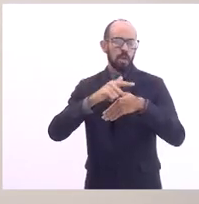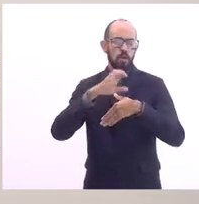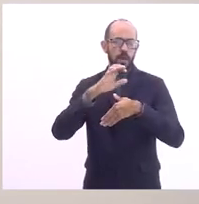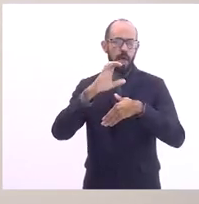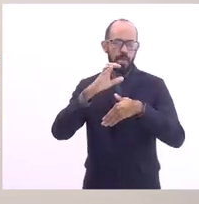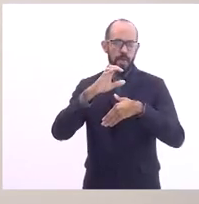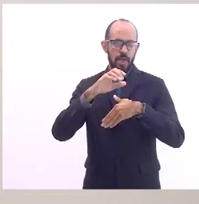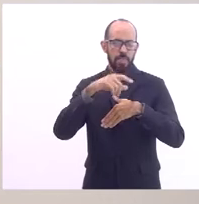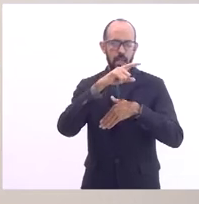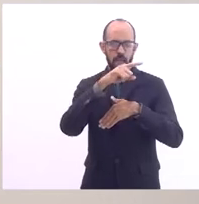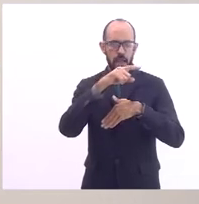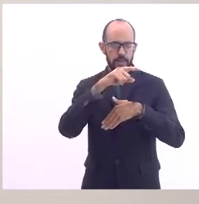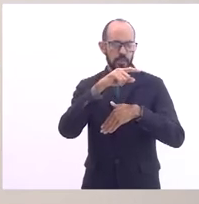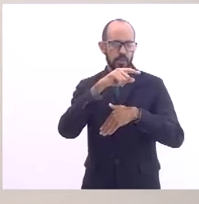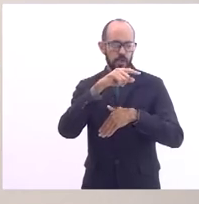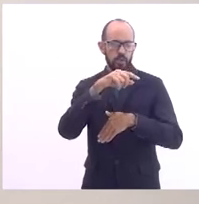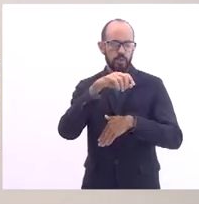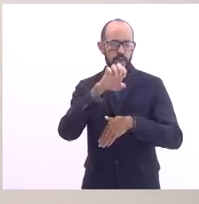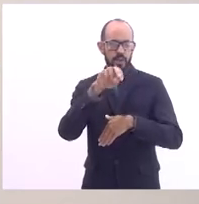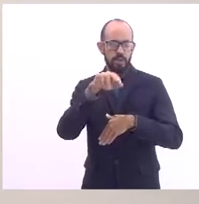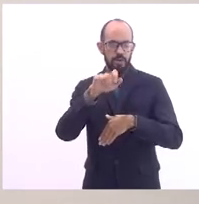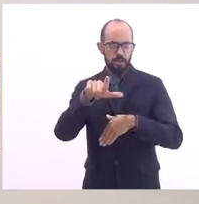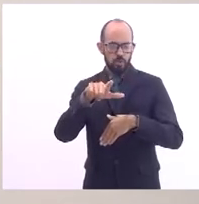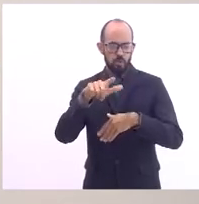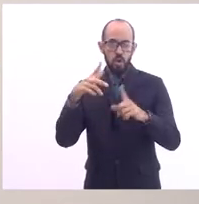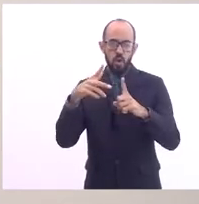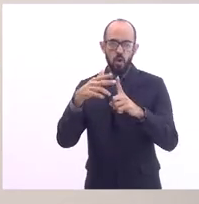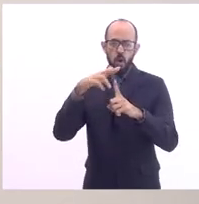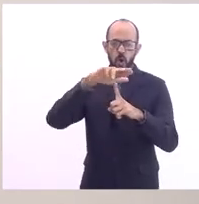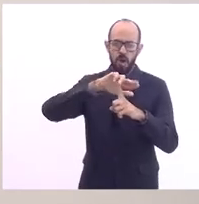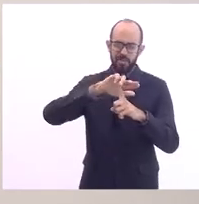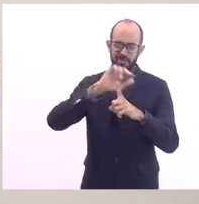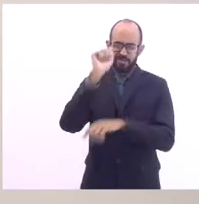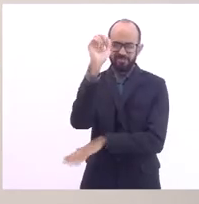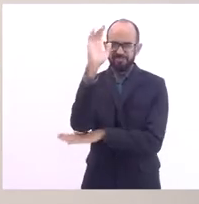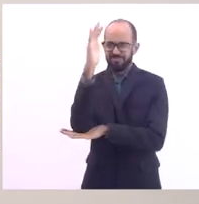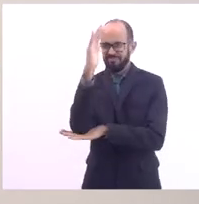de árvore, que é uma coisa elemental, o deputado Paulo Ramos falou ali. Meu amigo,